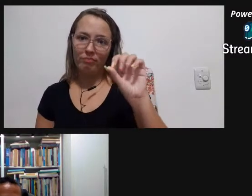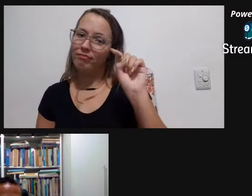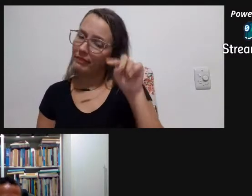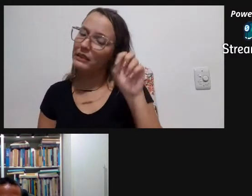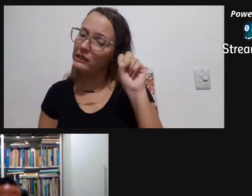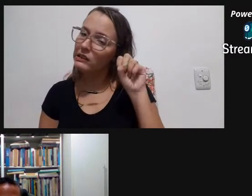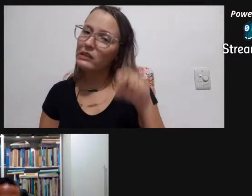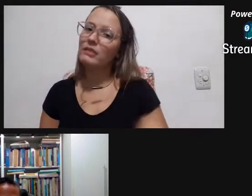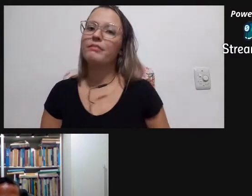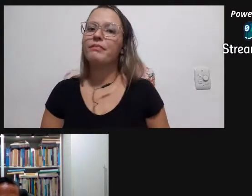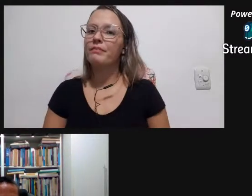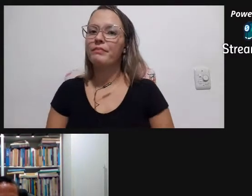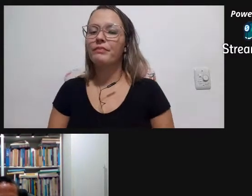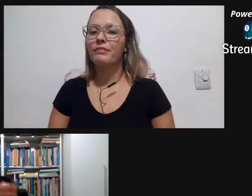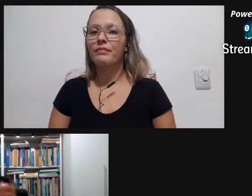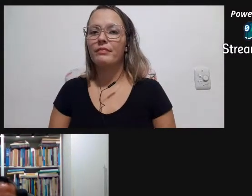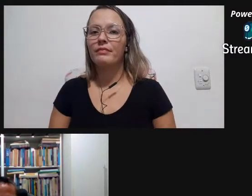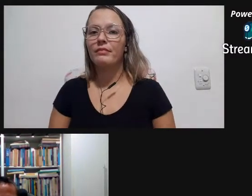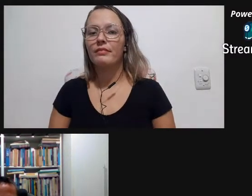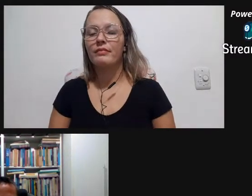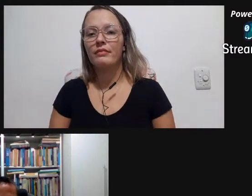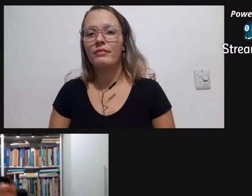abolicionista.